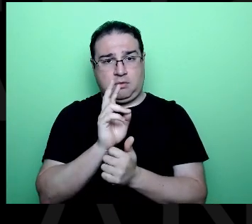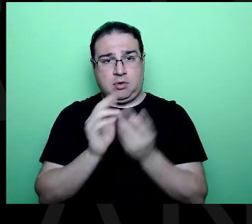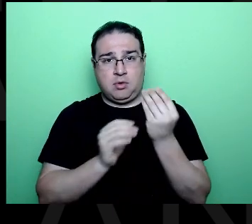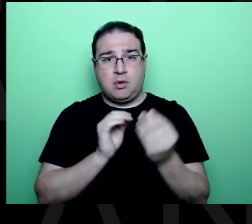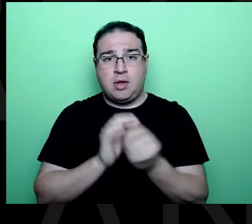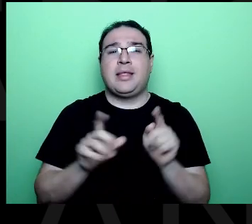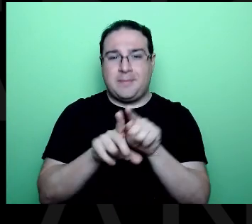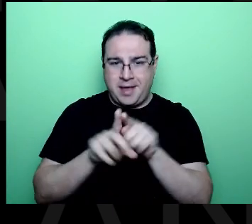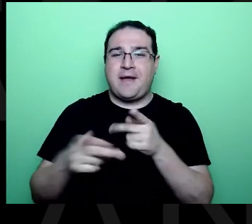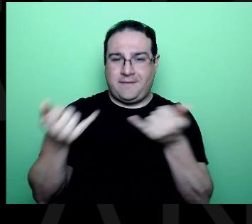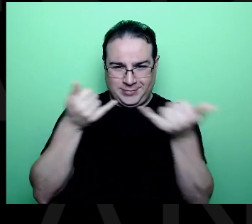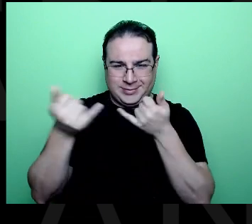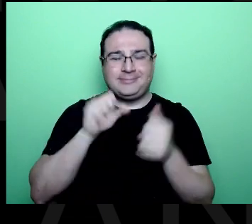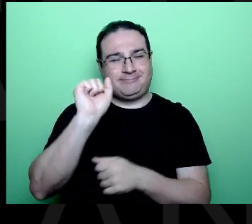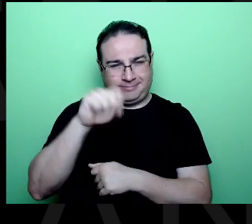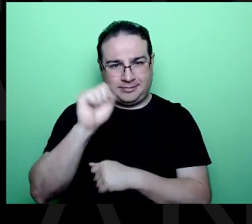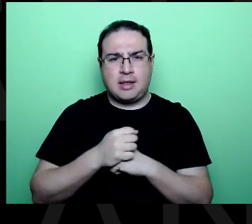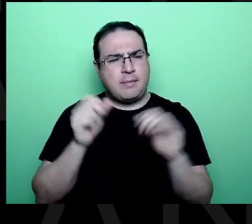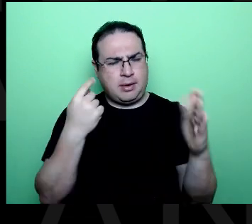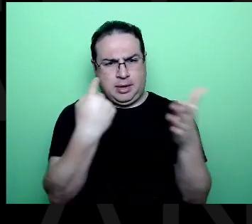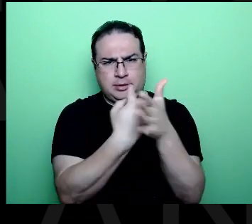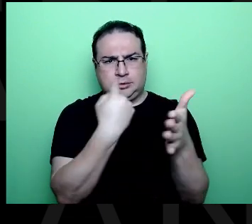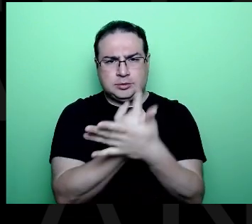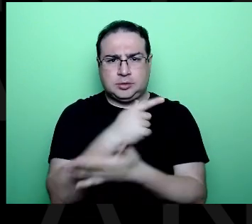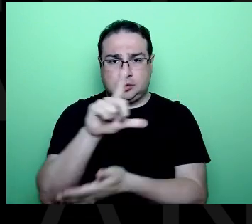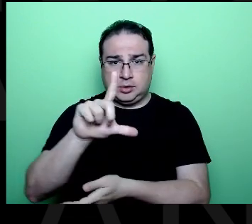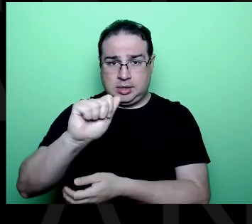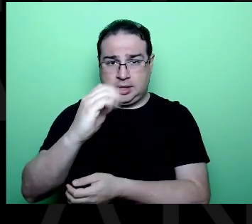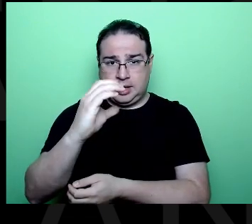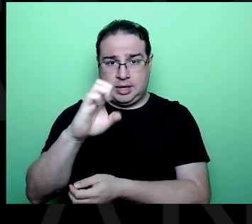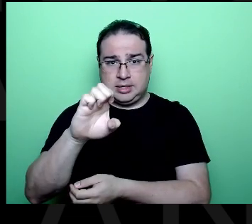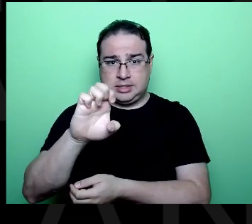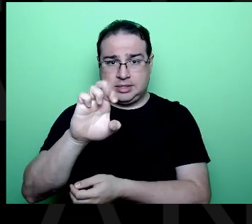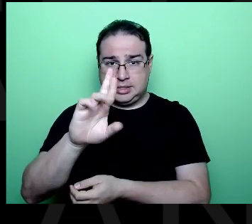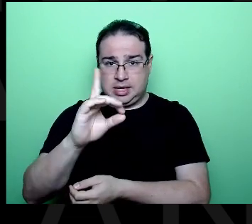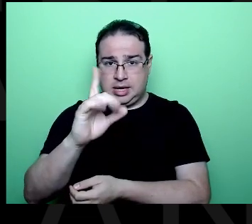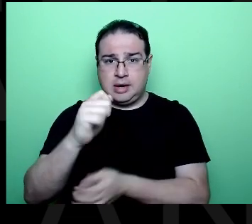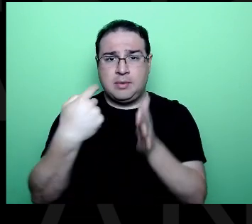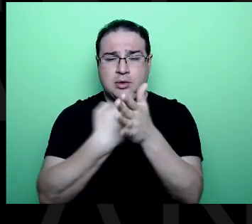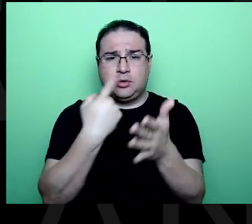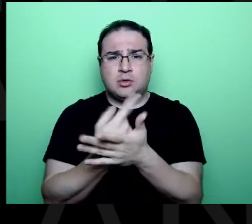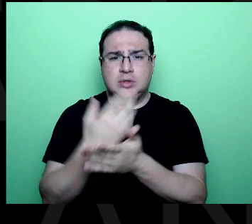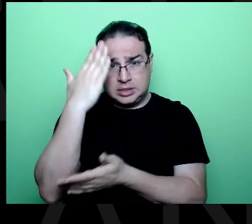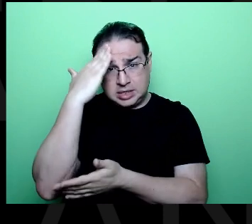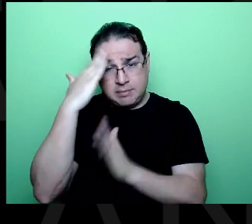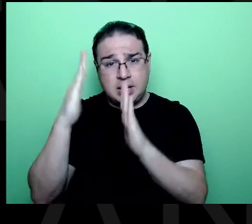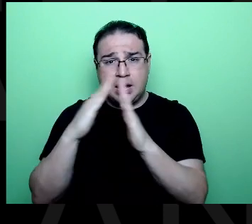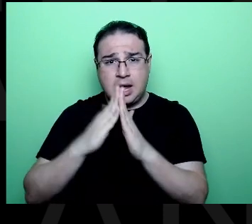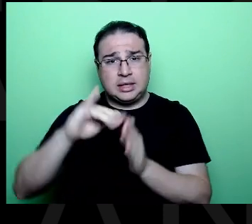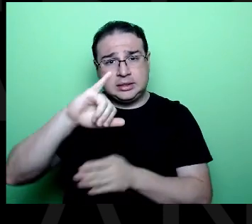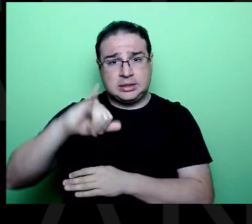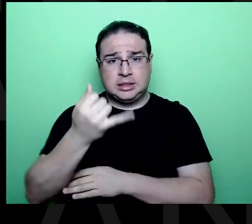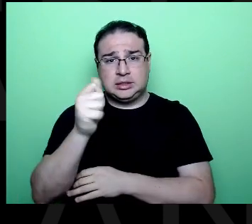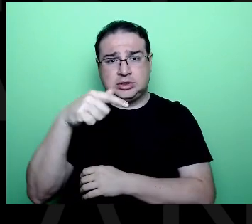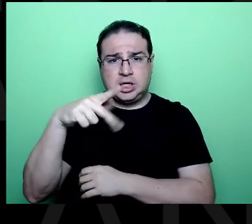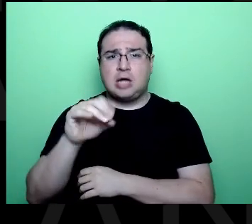contou isso. Aí viu o Lacerda e aí o Lacerda perguntou para ele, perguntou para ela, a